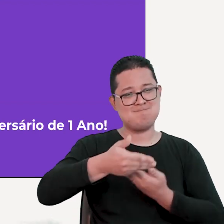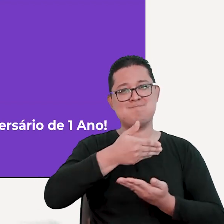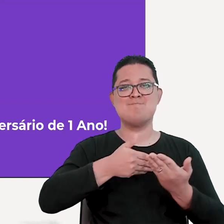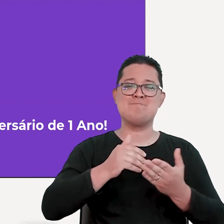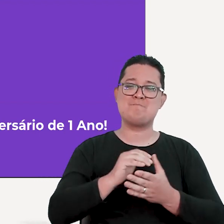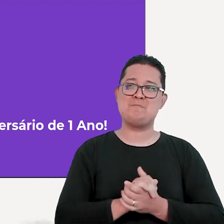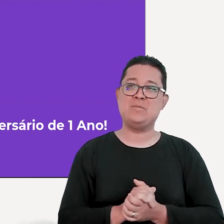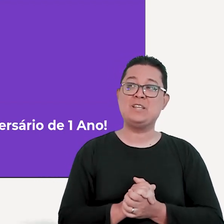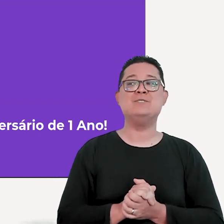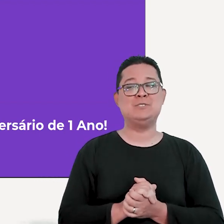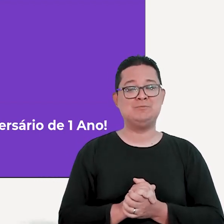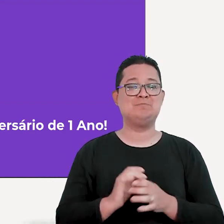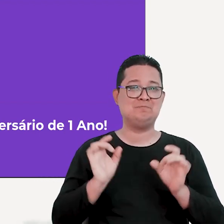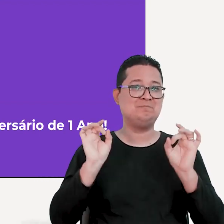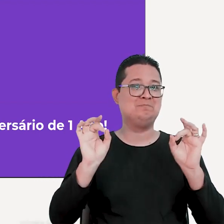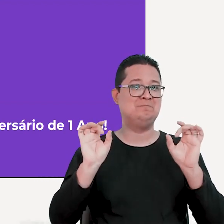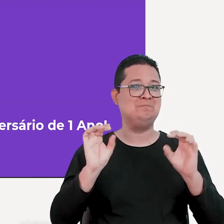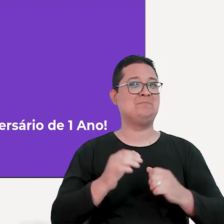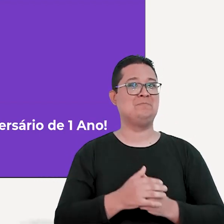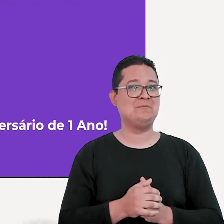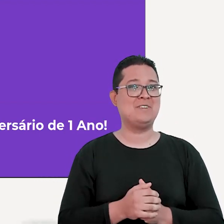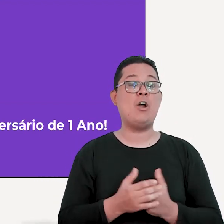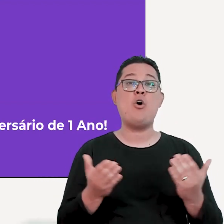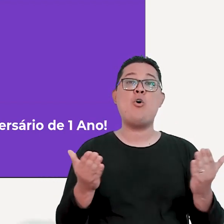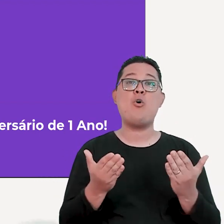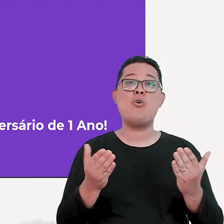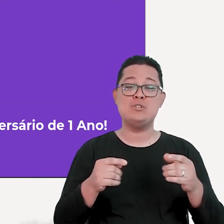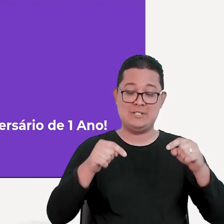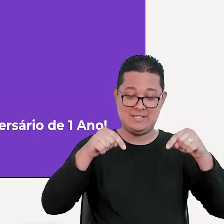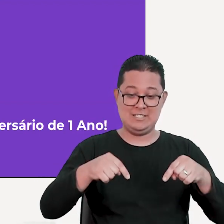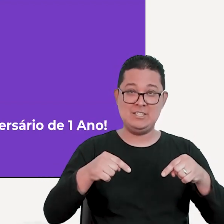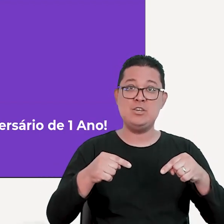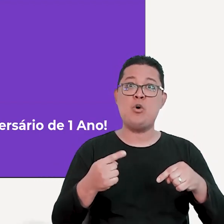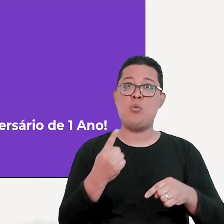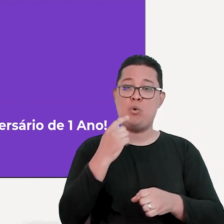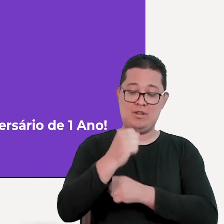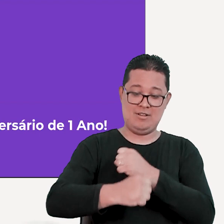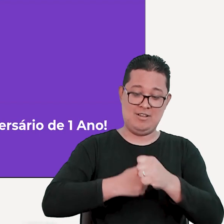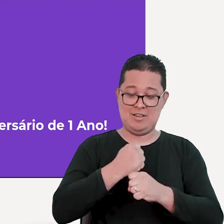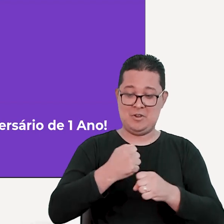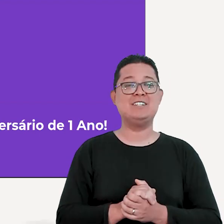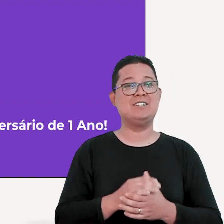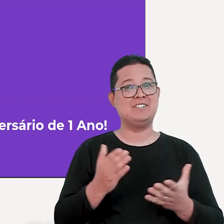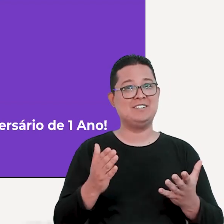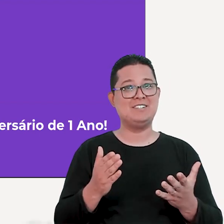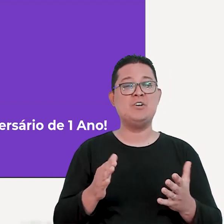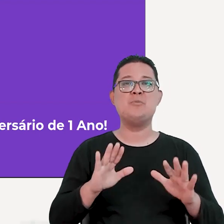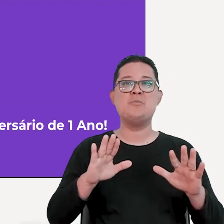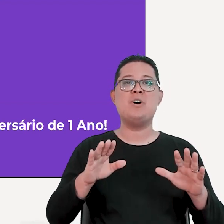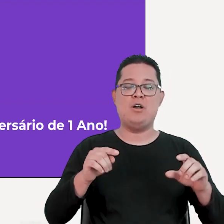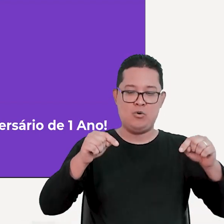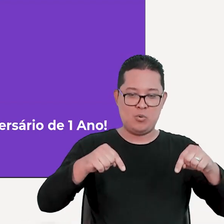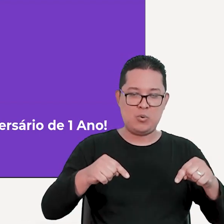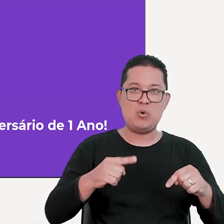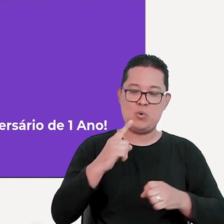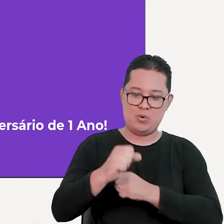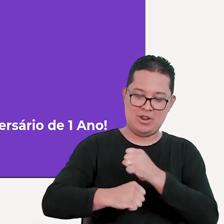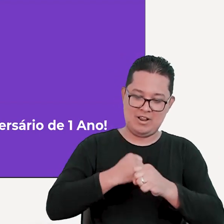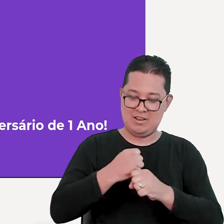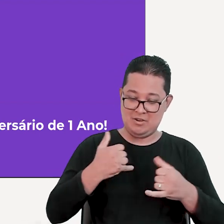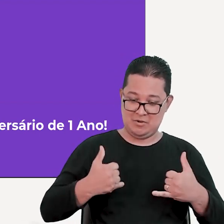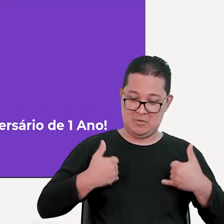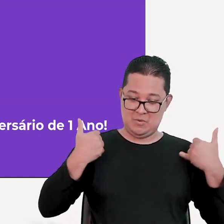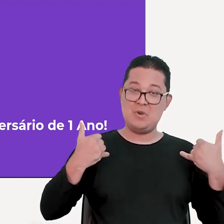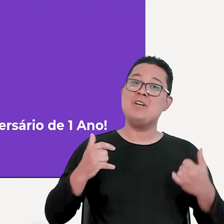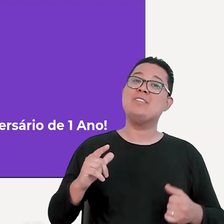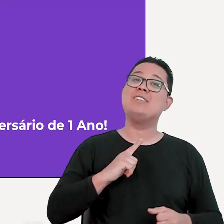E aí, hoje, a gente está comemorando 1 ano de clube, passou rápido demais. E para fazer isso tudo ser possível, a gente